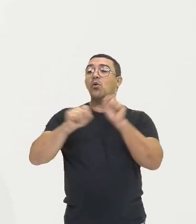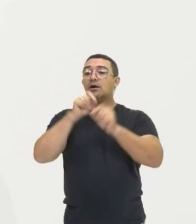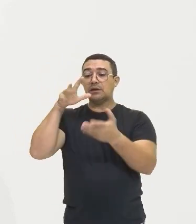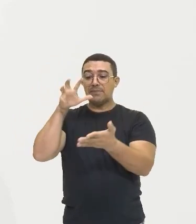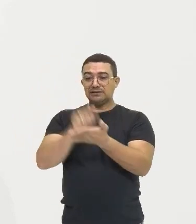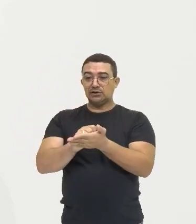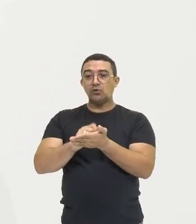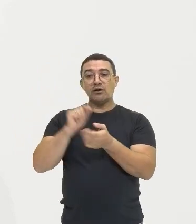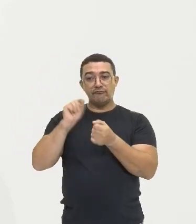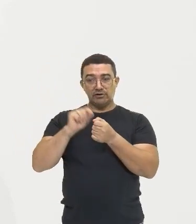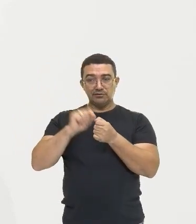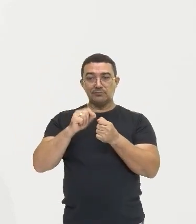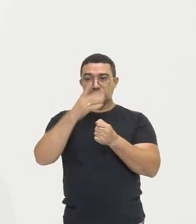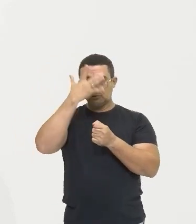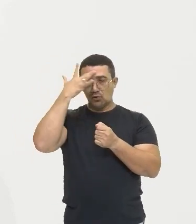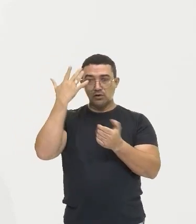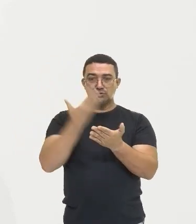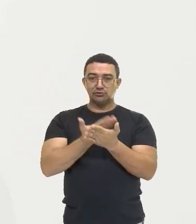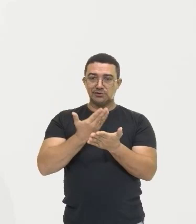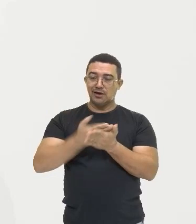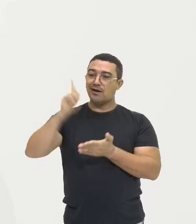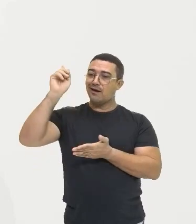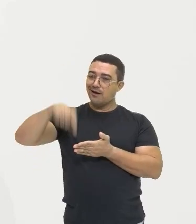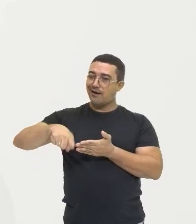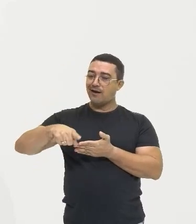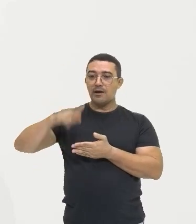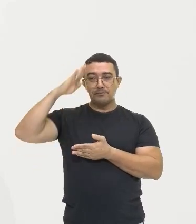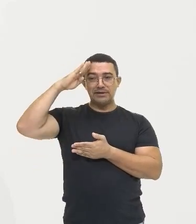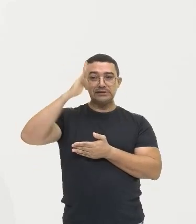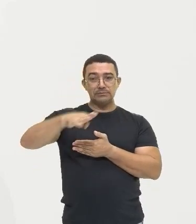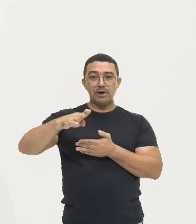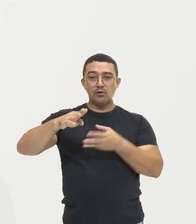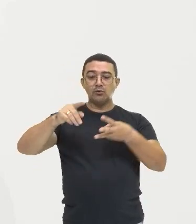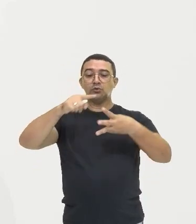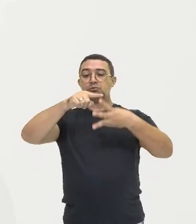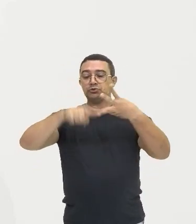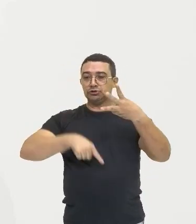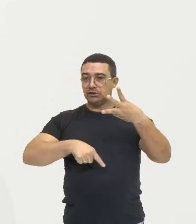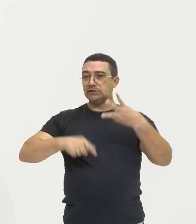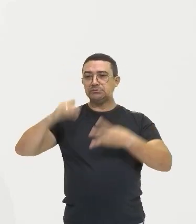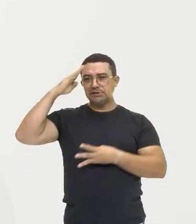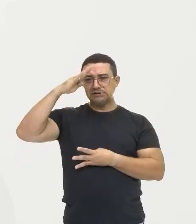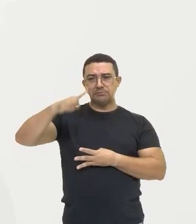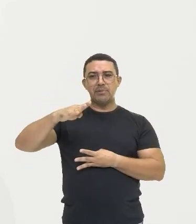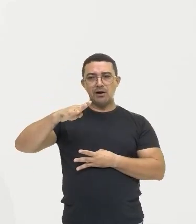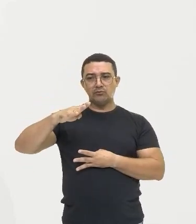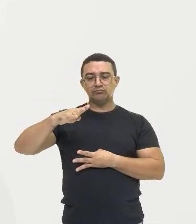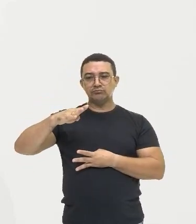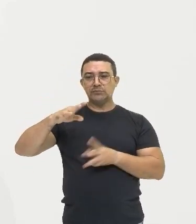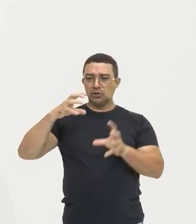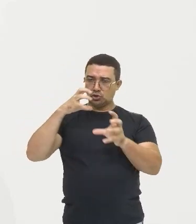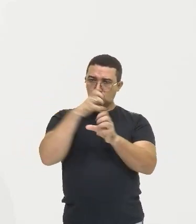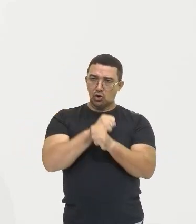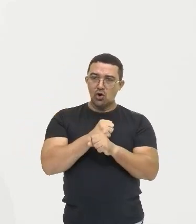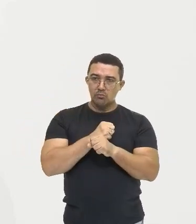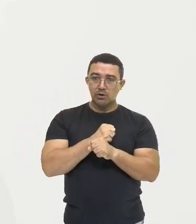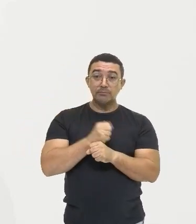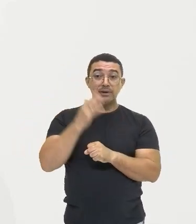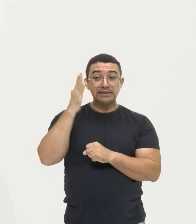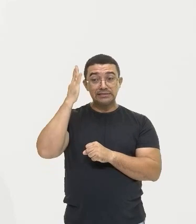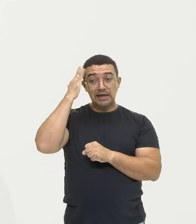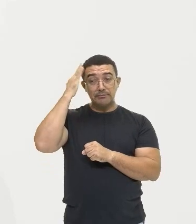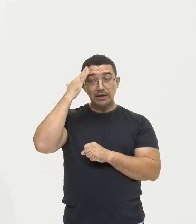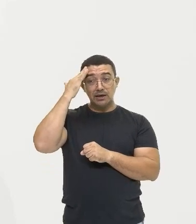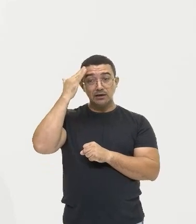efetuadas. Então, esses são os principais pontos. São os 3 fatores que são levados em consideração